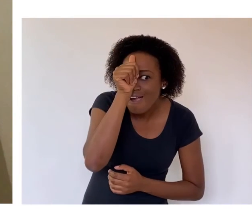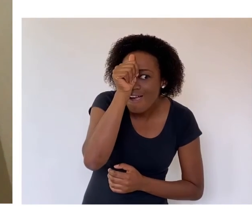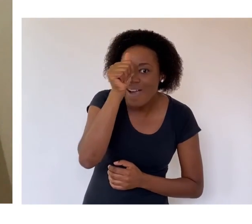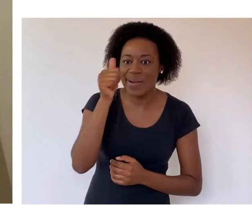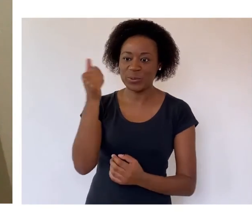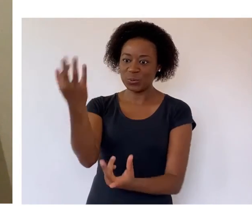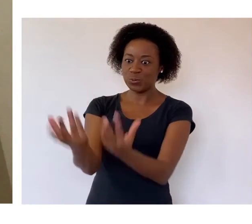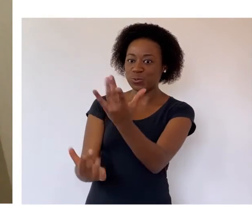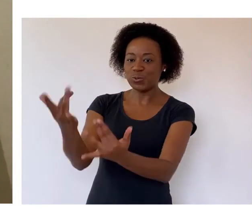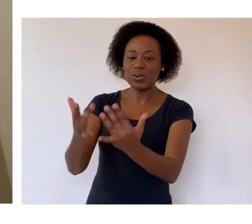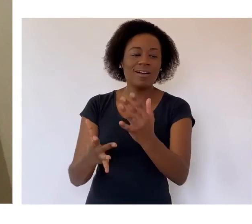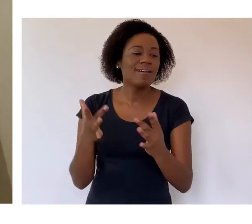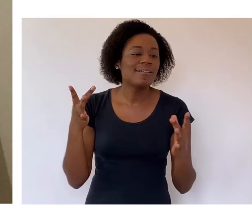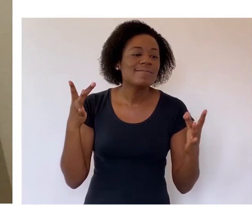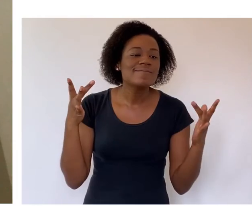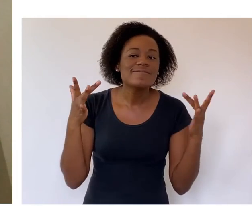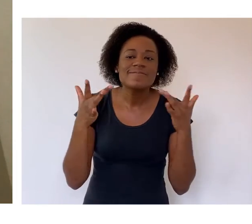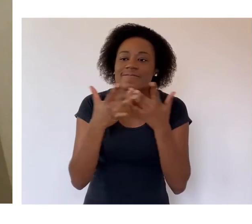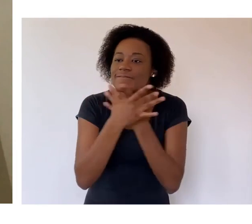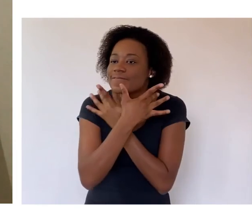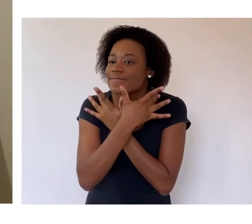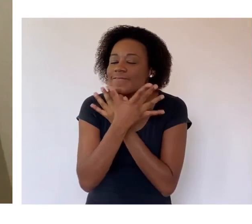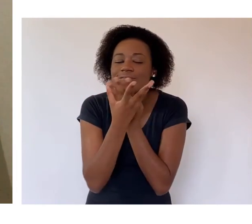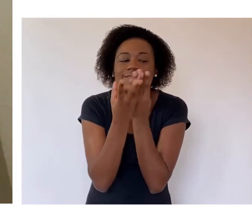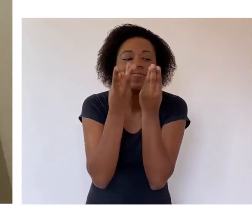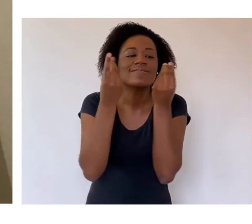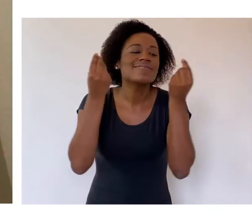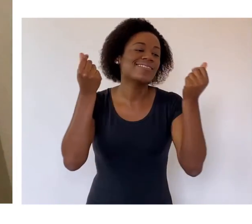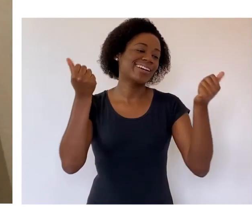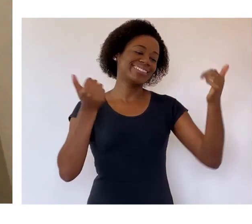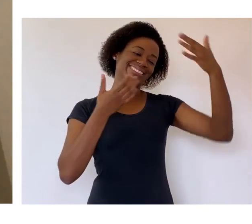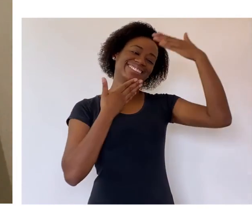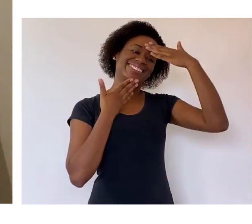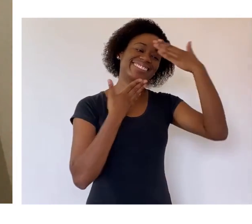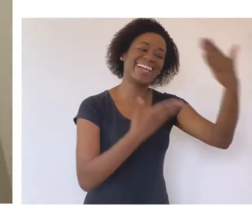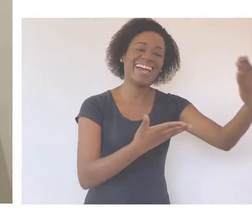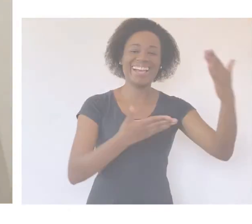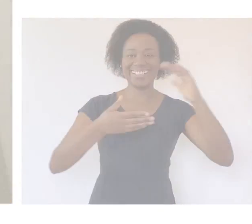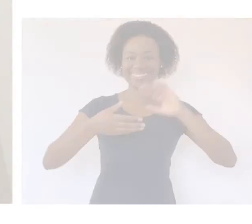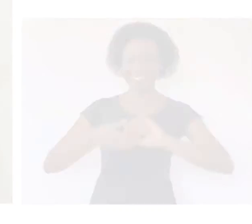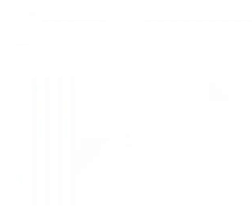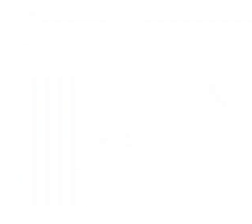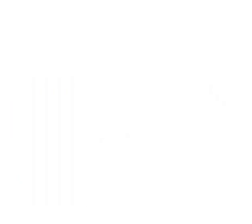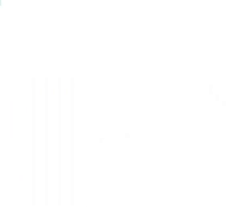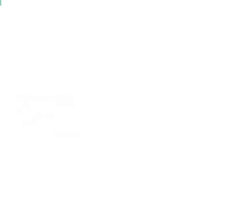ficou delicioso. Muito obrigada."